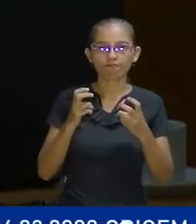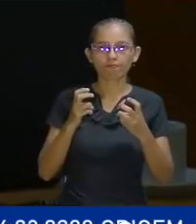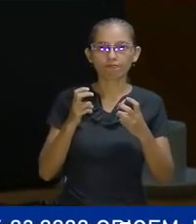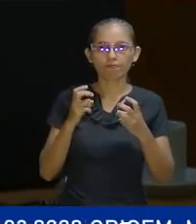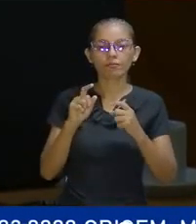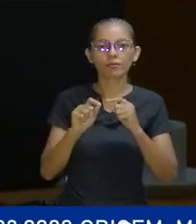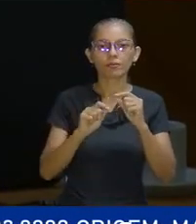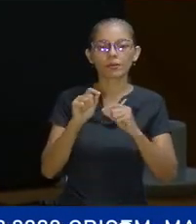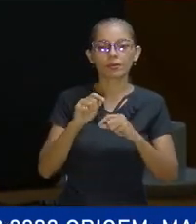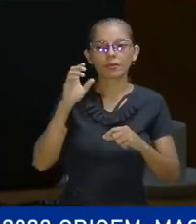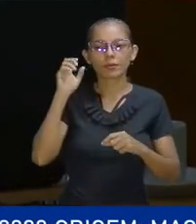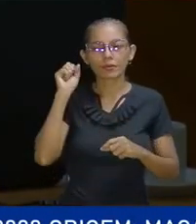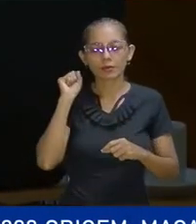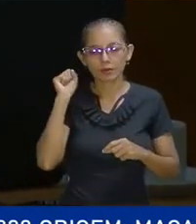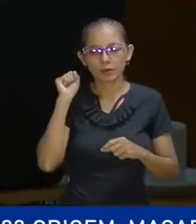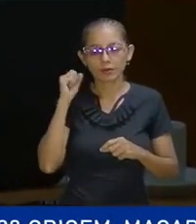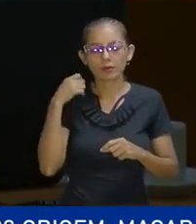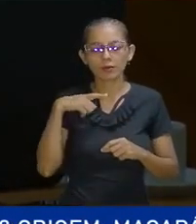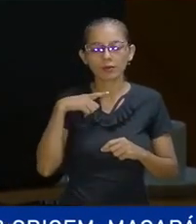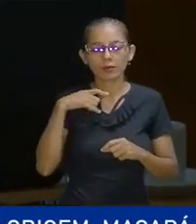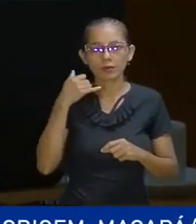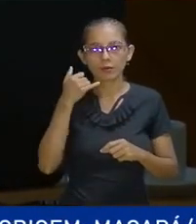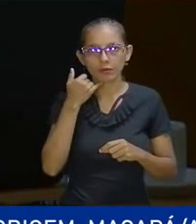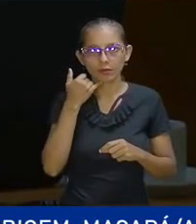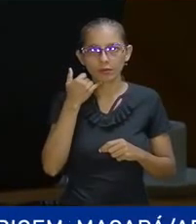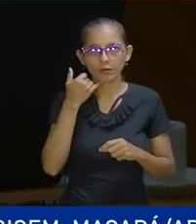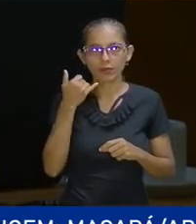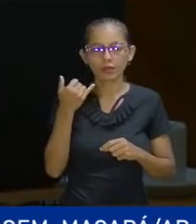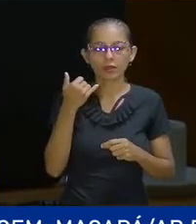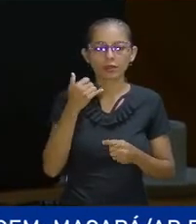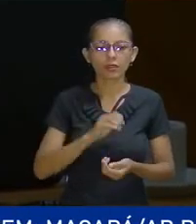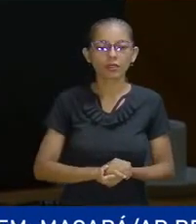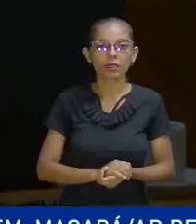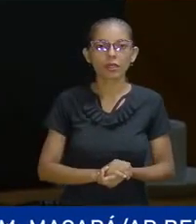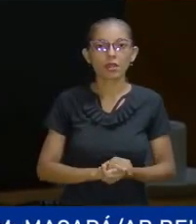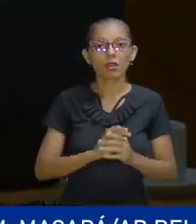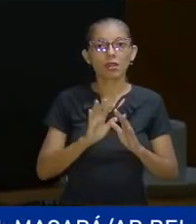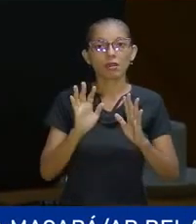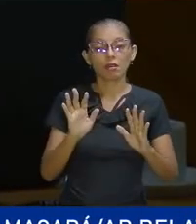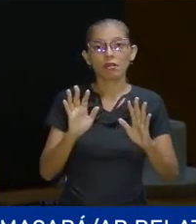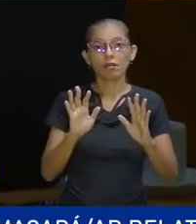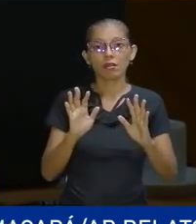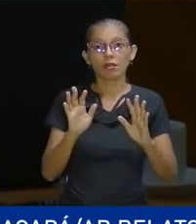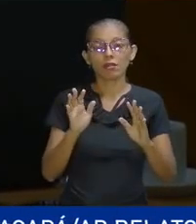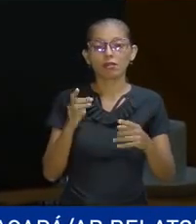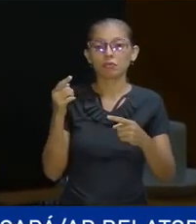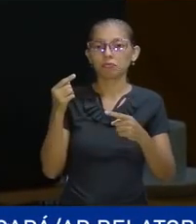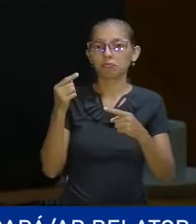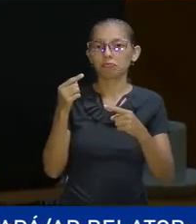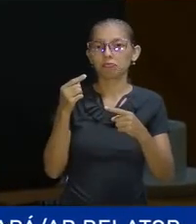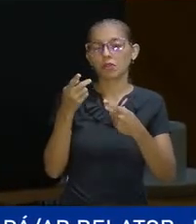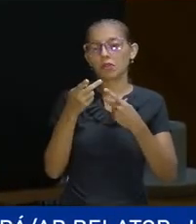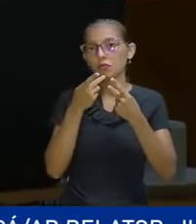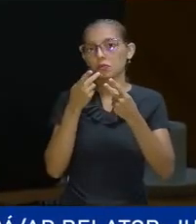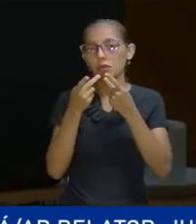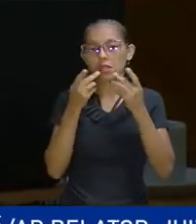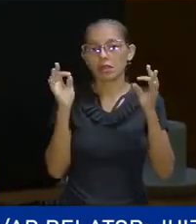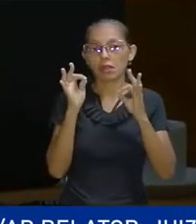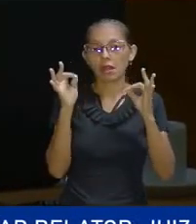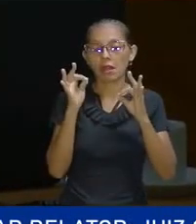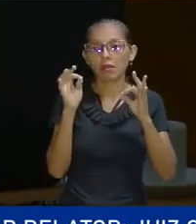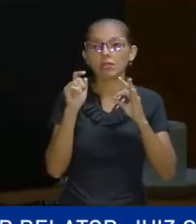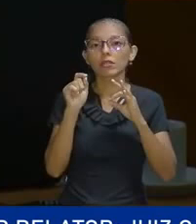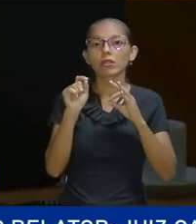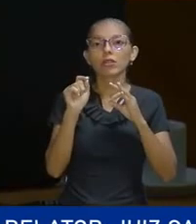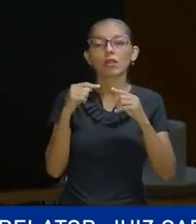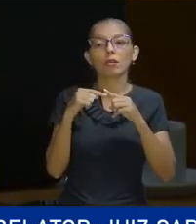que as supostas atividades ilícitas estão voltadas à obtenção de valores para financiamento da campanha da investigada Zeneide.